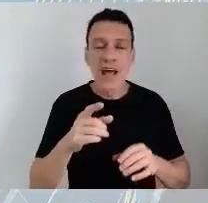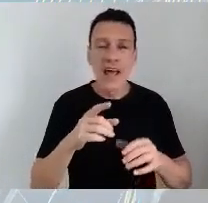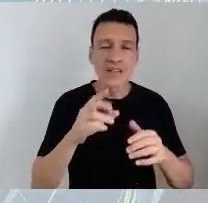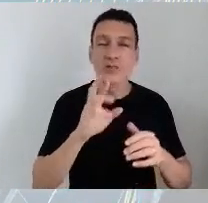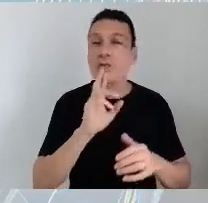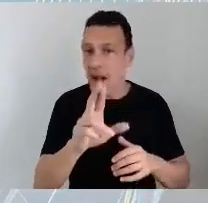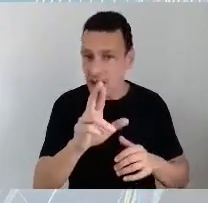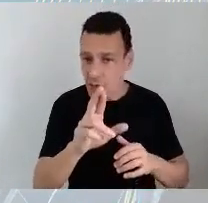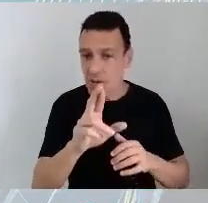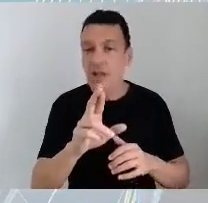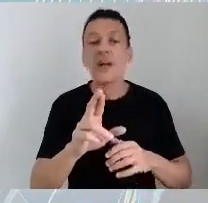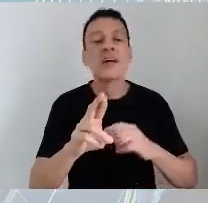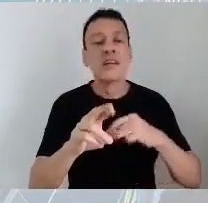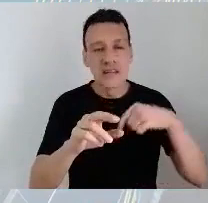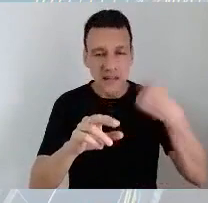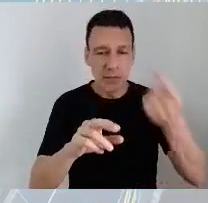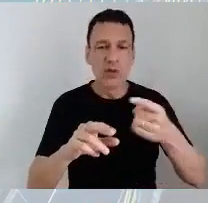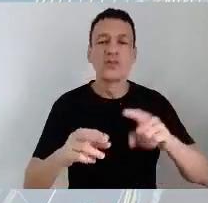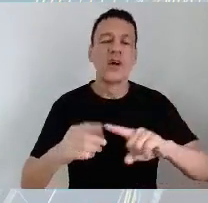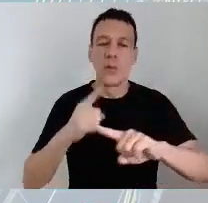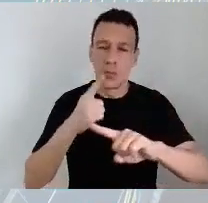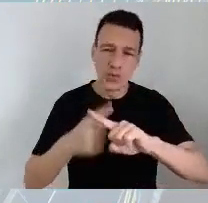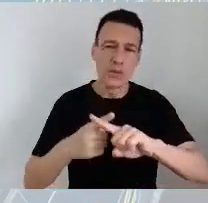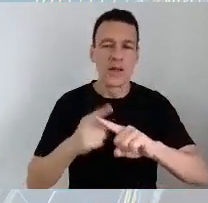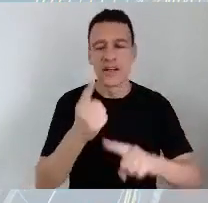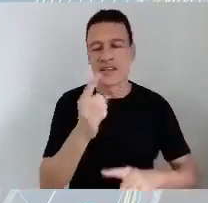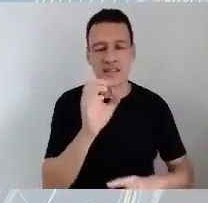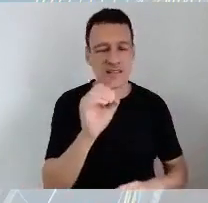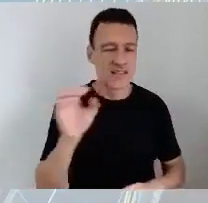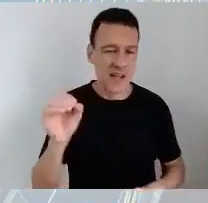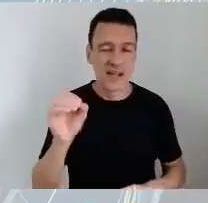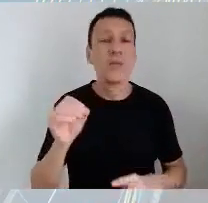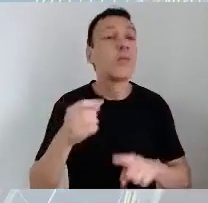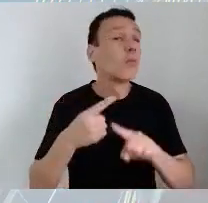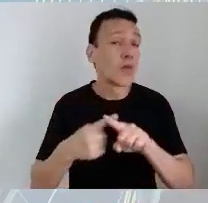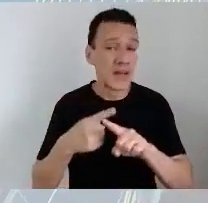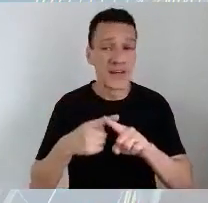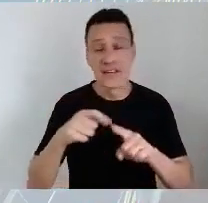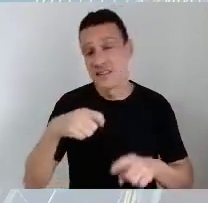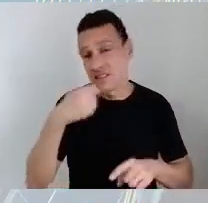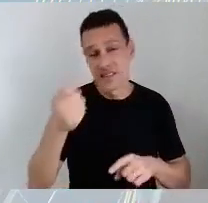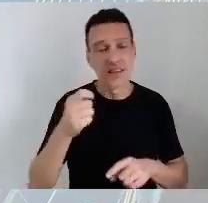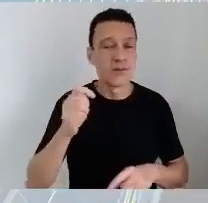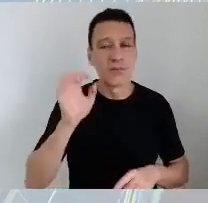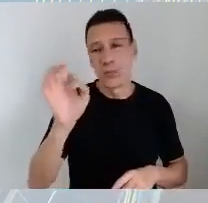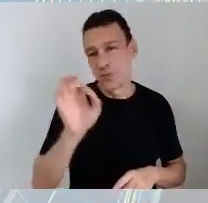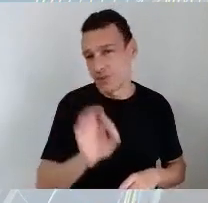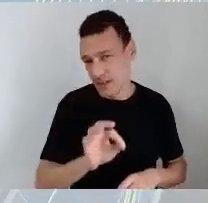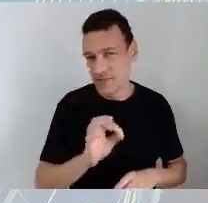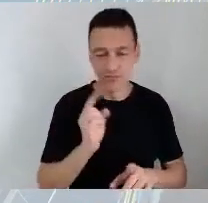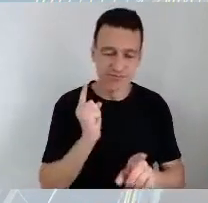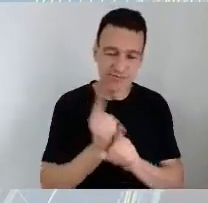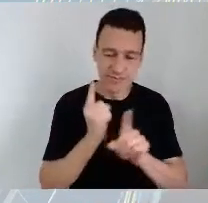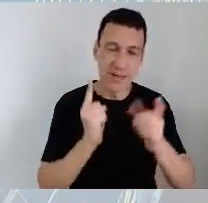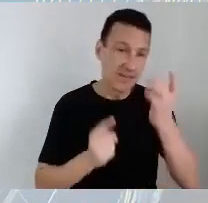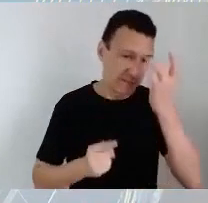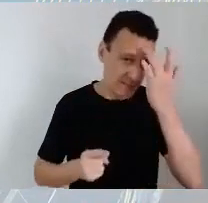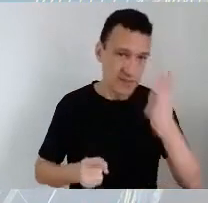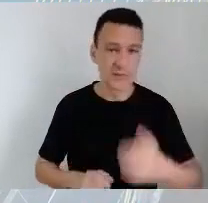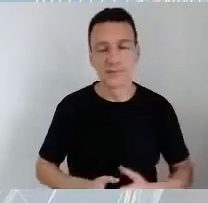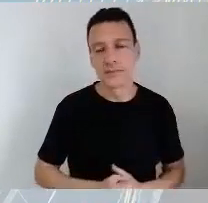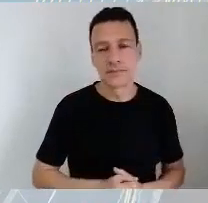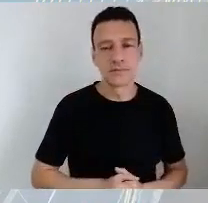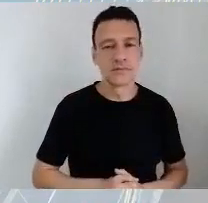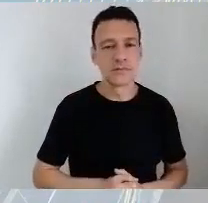a porcentagem de taxa de erro que está tendo, enfim, a funcionalidade que vocês estariam testando. Aí uma